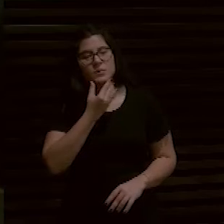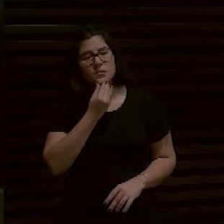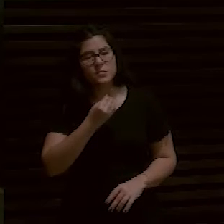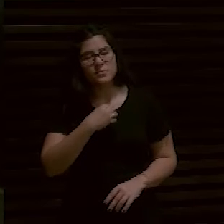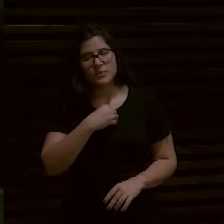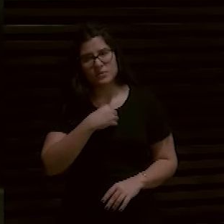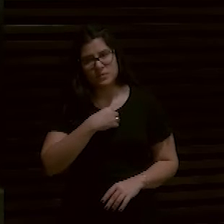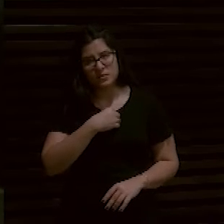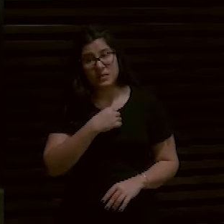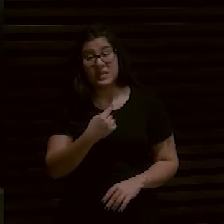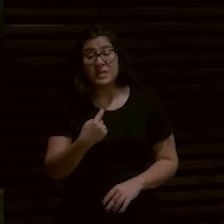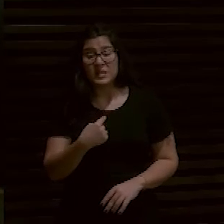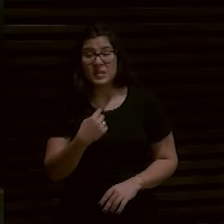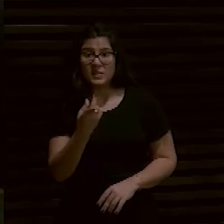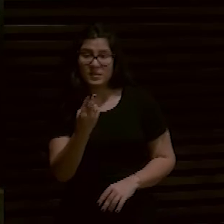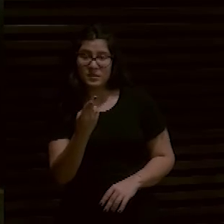como eu, como você.